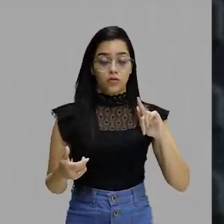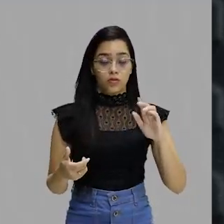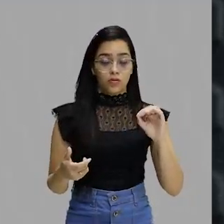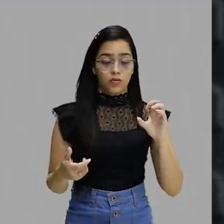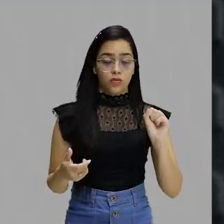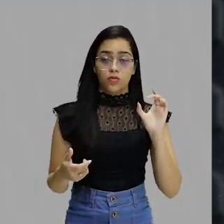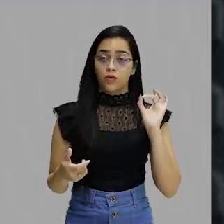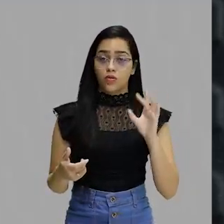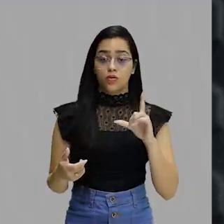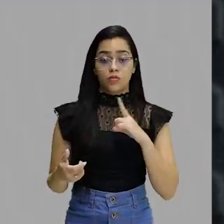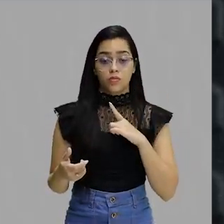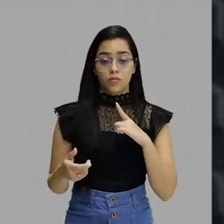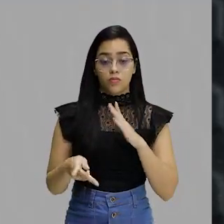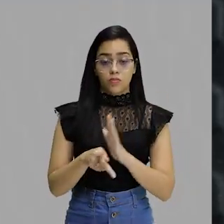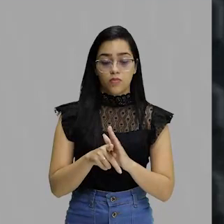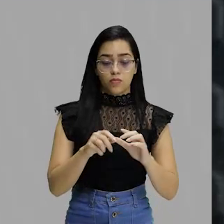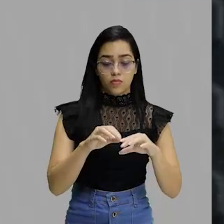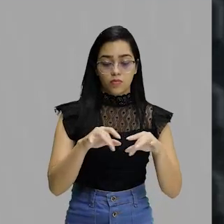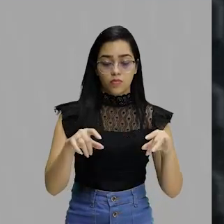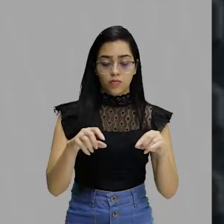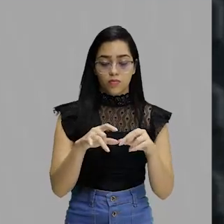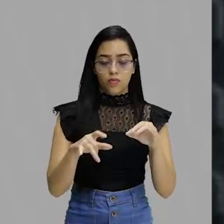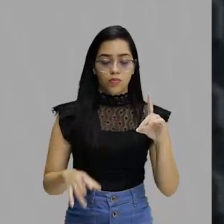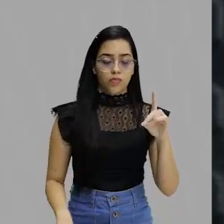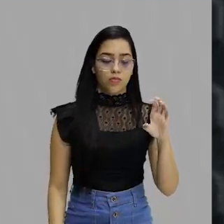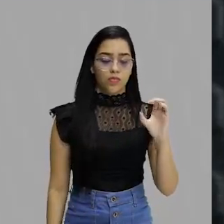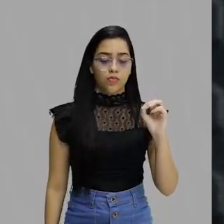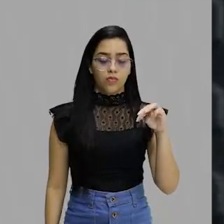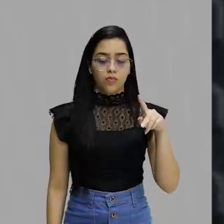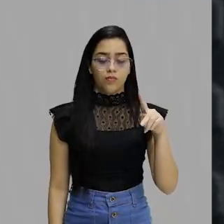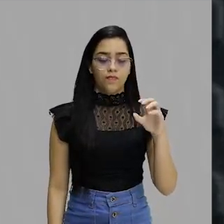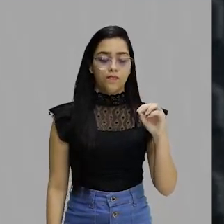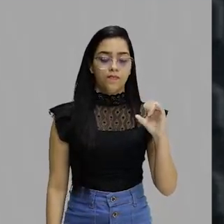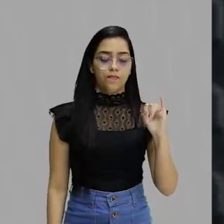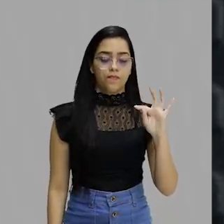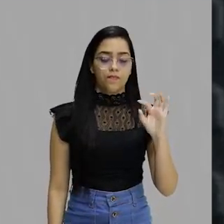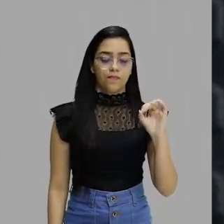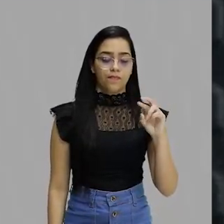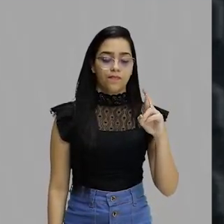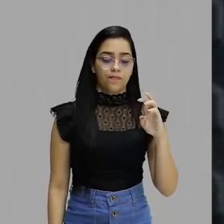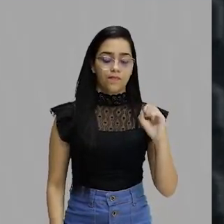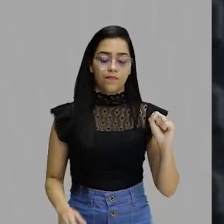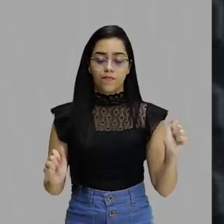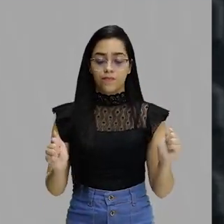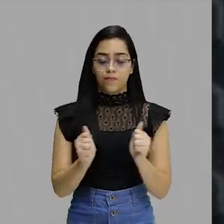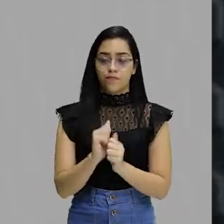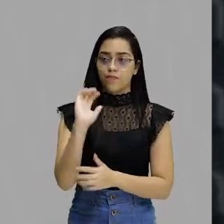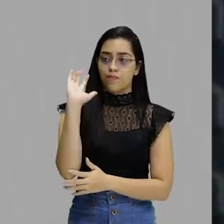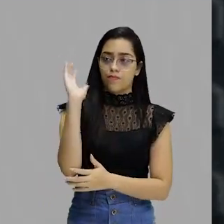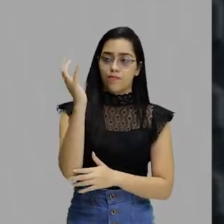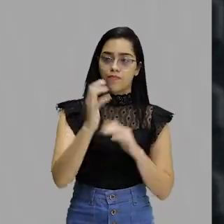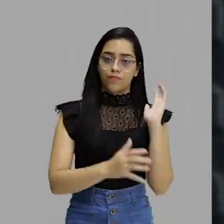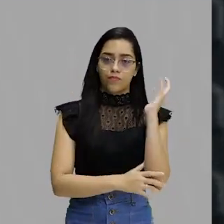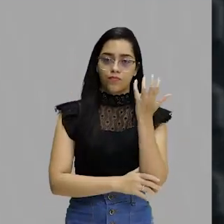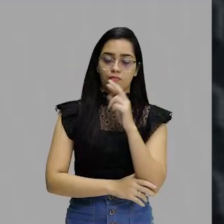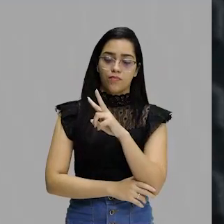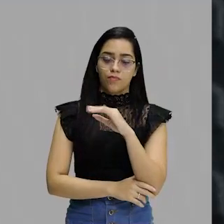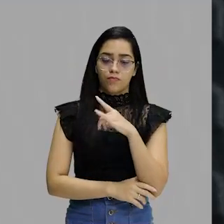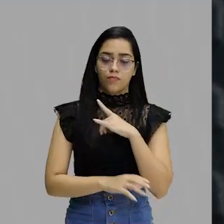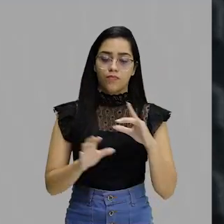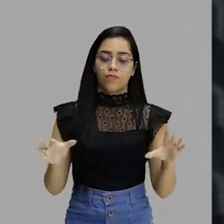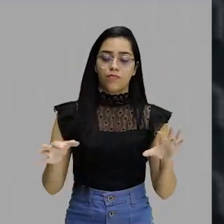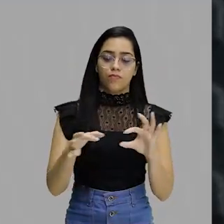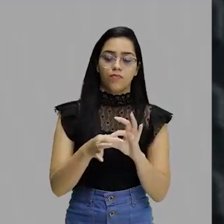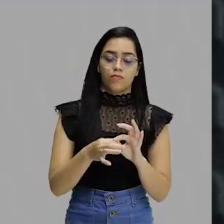apenas decompositores, mas existem fungos que se associam com plantas e elas vão promover uma